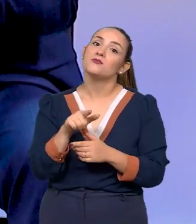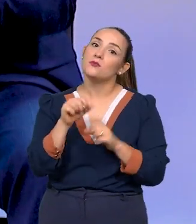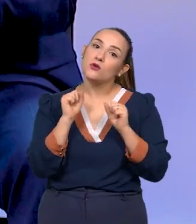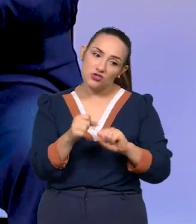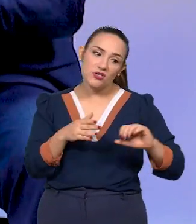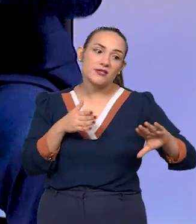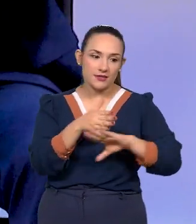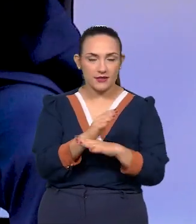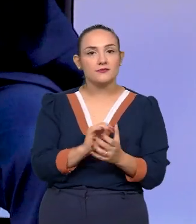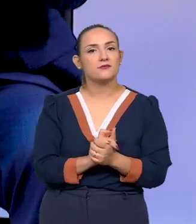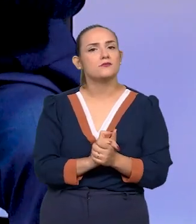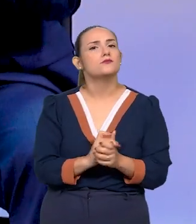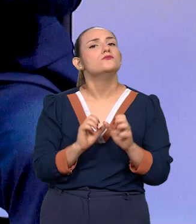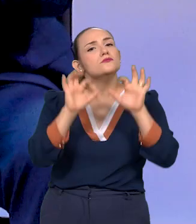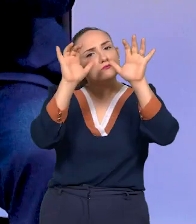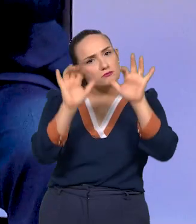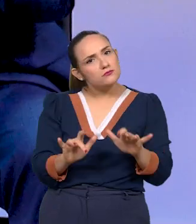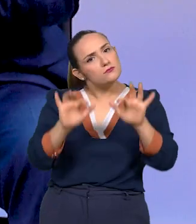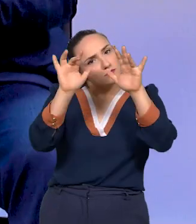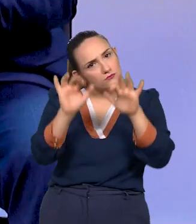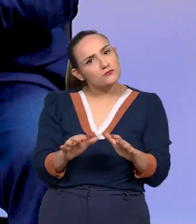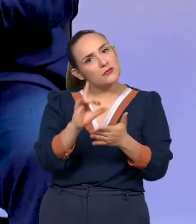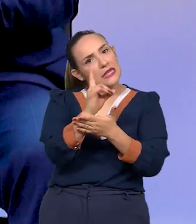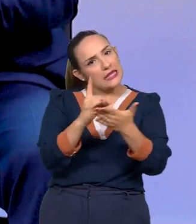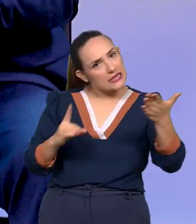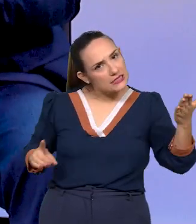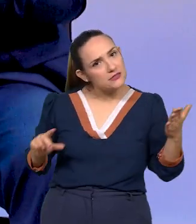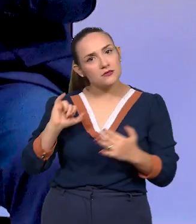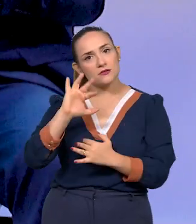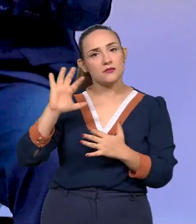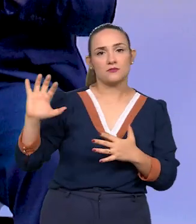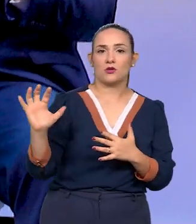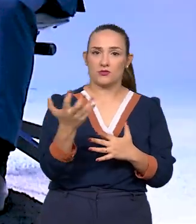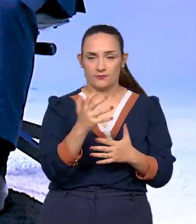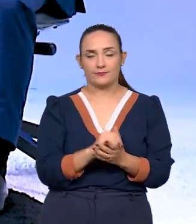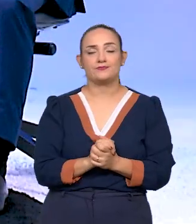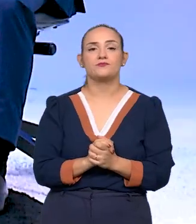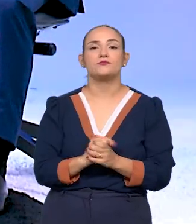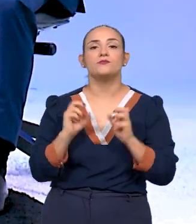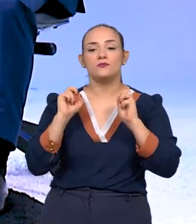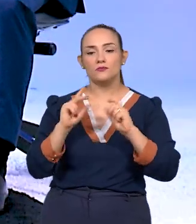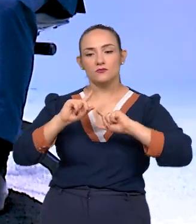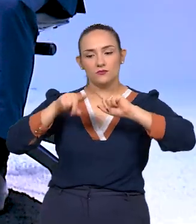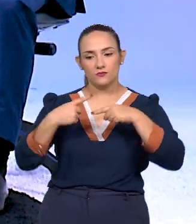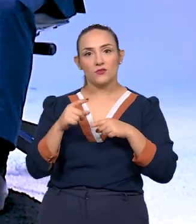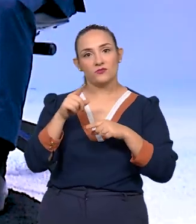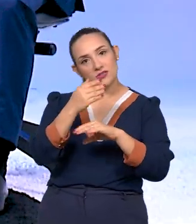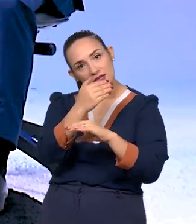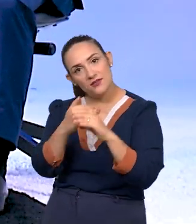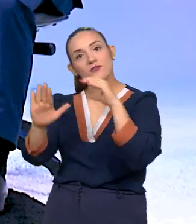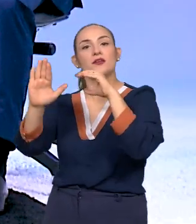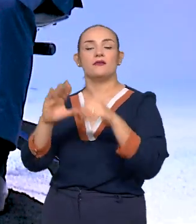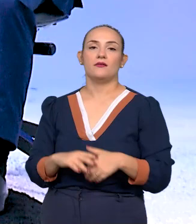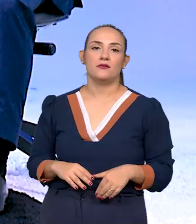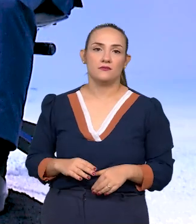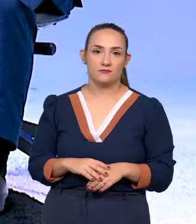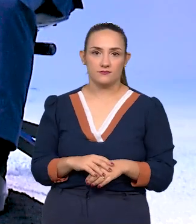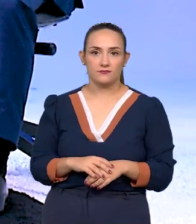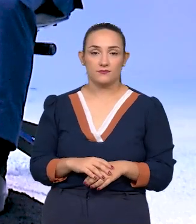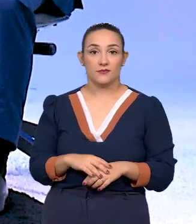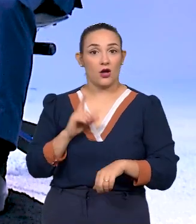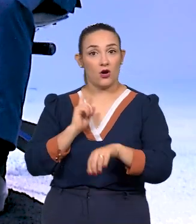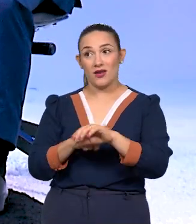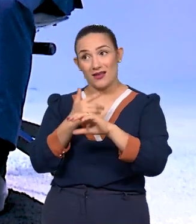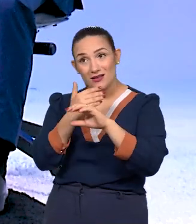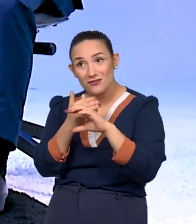Receita Federal e preenche os dados da declaração de imposto de renda. Ao final, você aperta o botão enviar. Quando